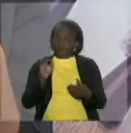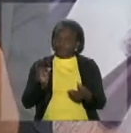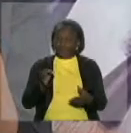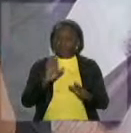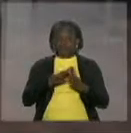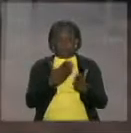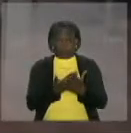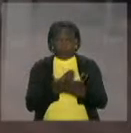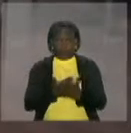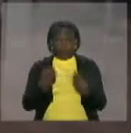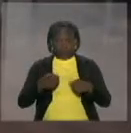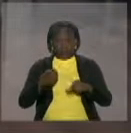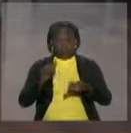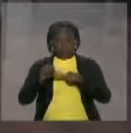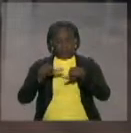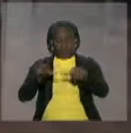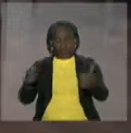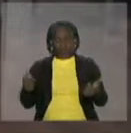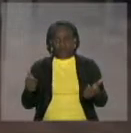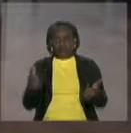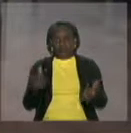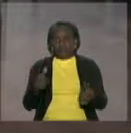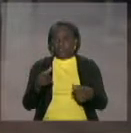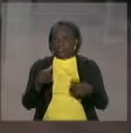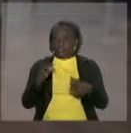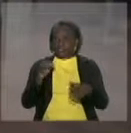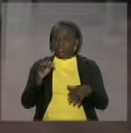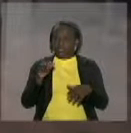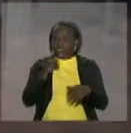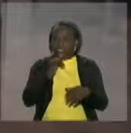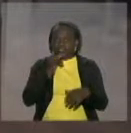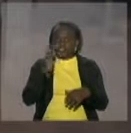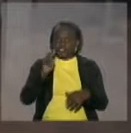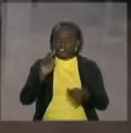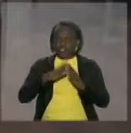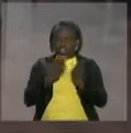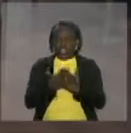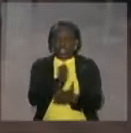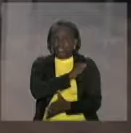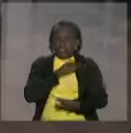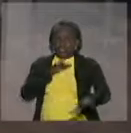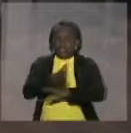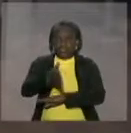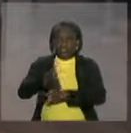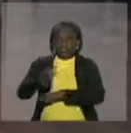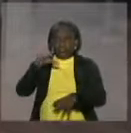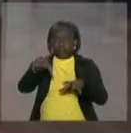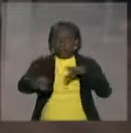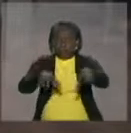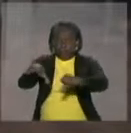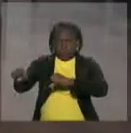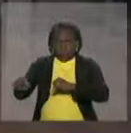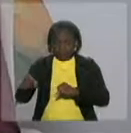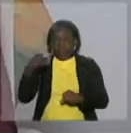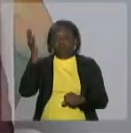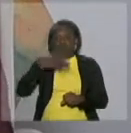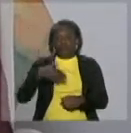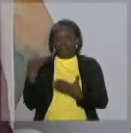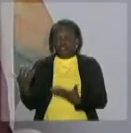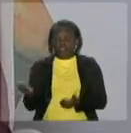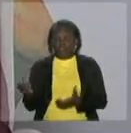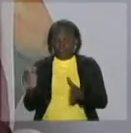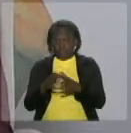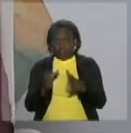A escola tem que estar em transformação. Não há dúvida, as recentes ocupações que aconteceram no estado do Rio demonstraram que